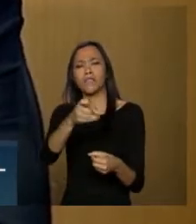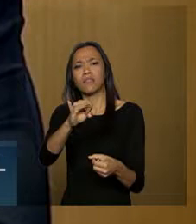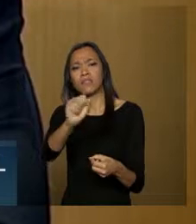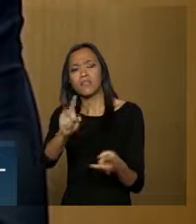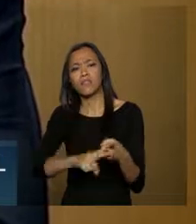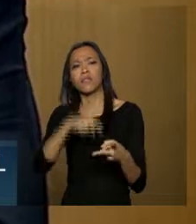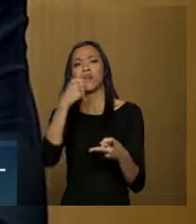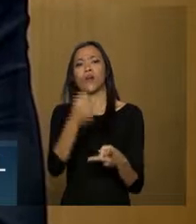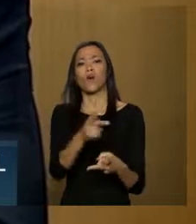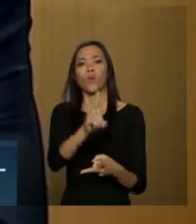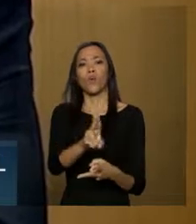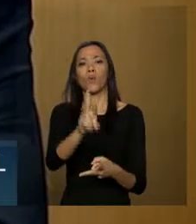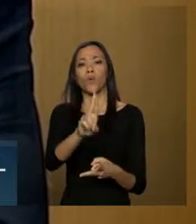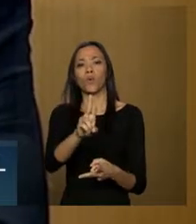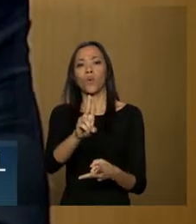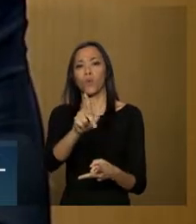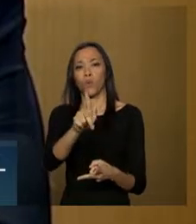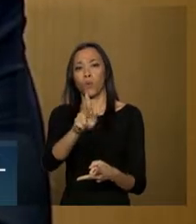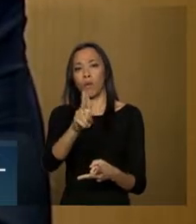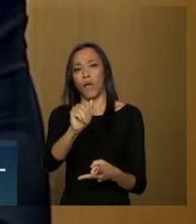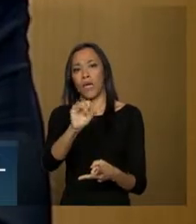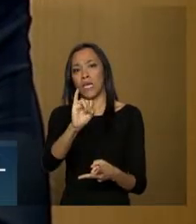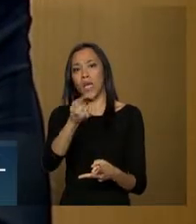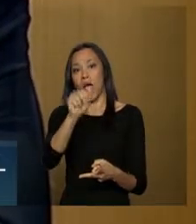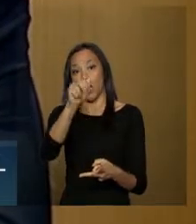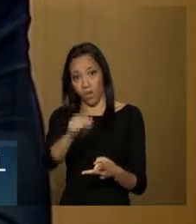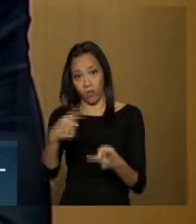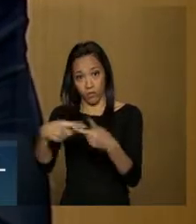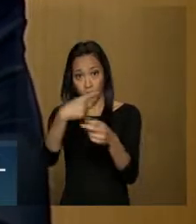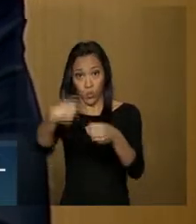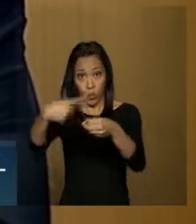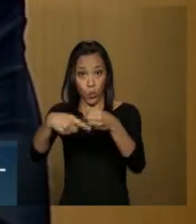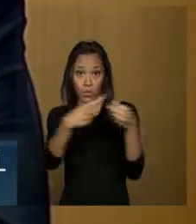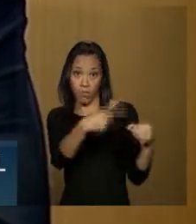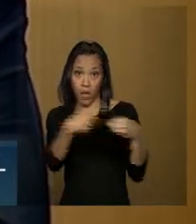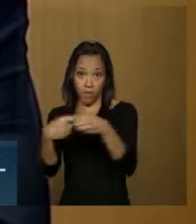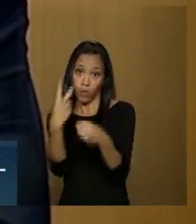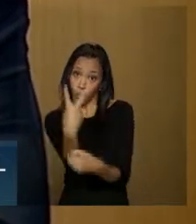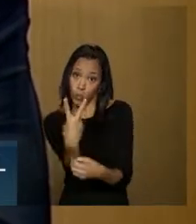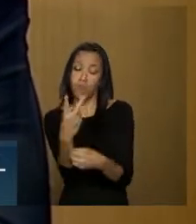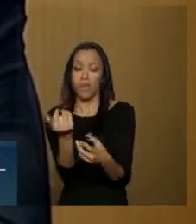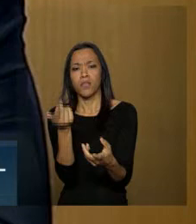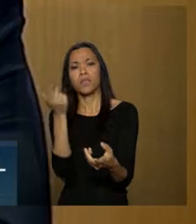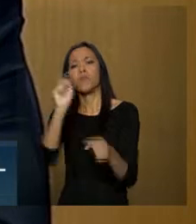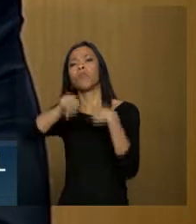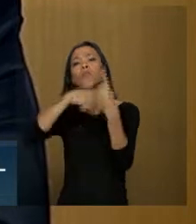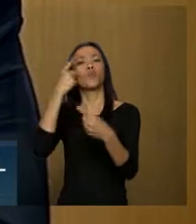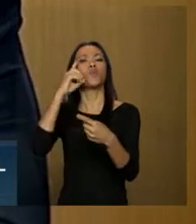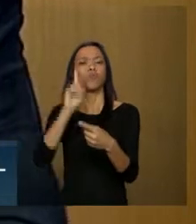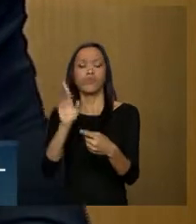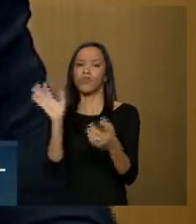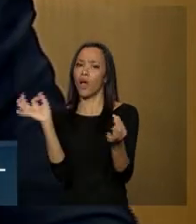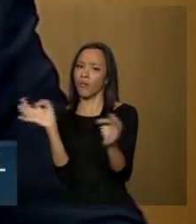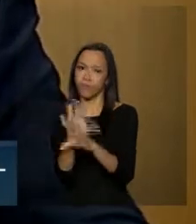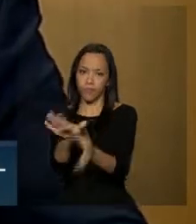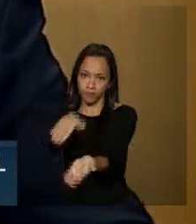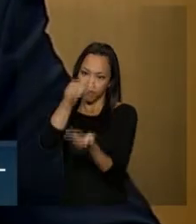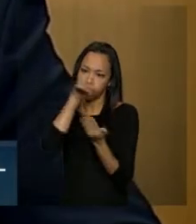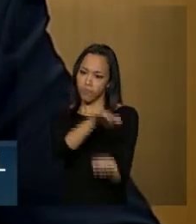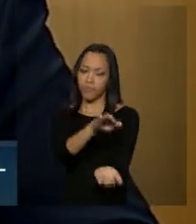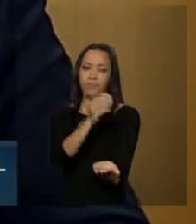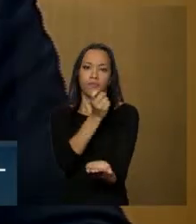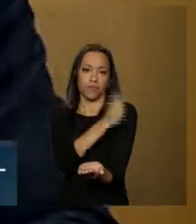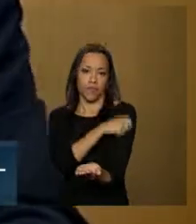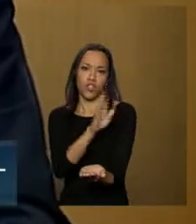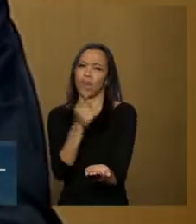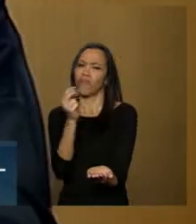caso em Uruguaiana, mas 24 horas depois, essas unidades já tinham as vacinas e a vacinação continua com muito sucesso no Rio Grande do Sul. E não vai faltar